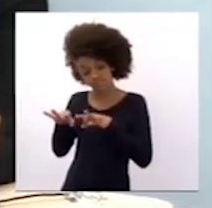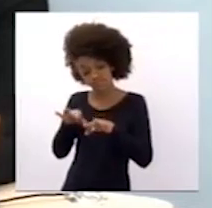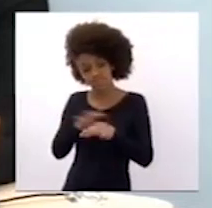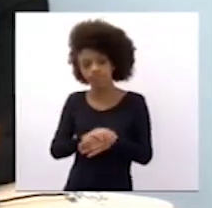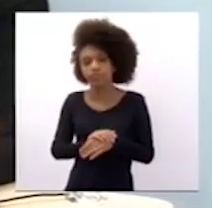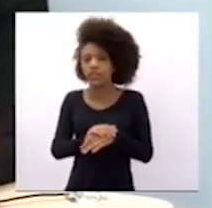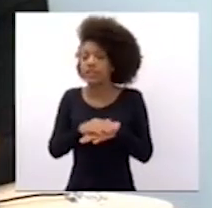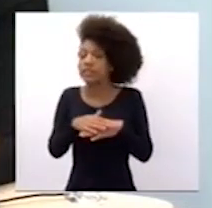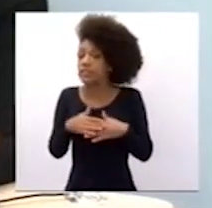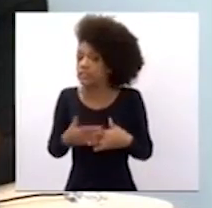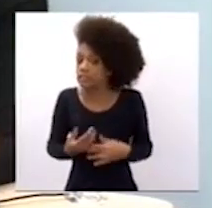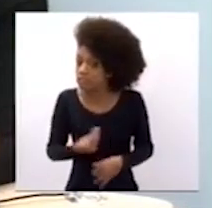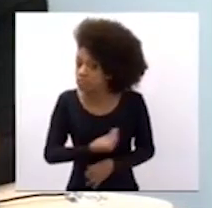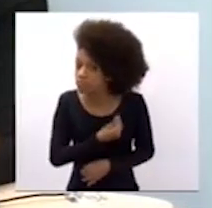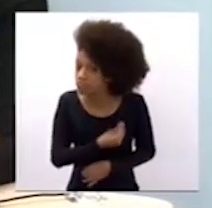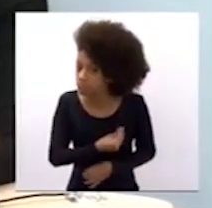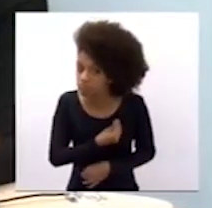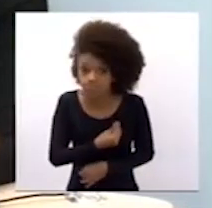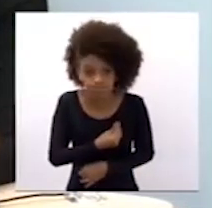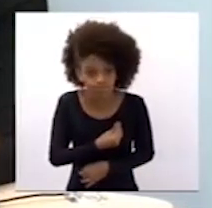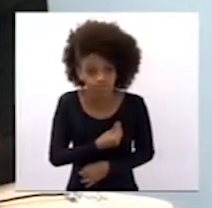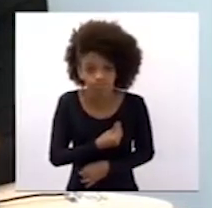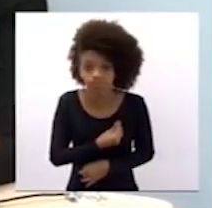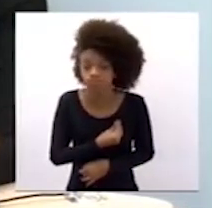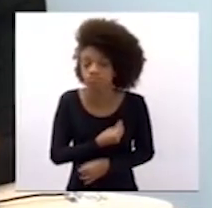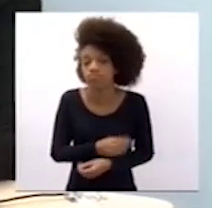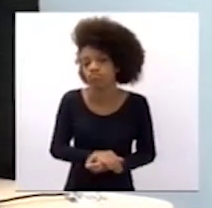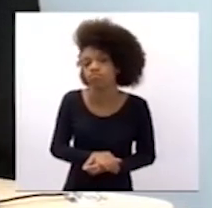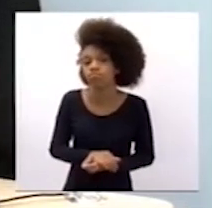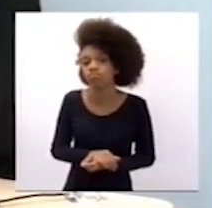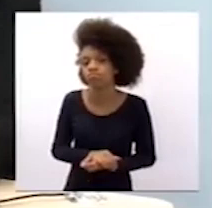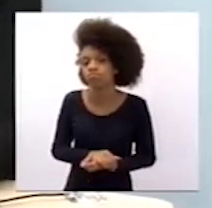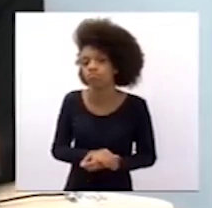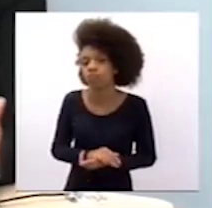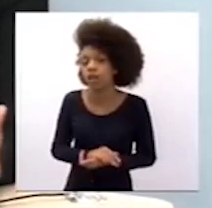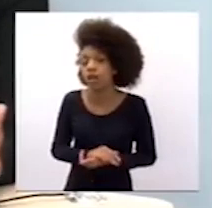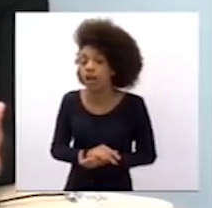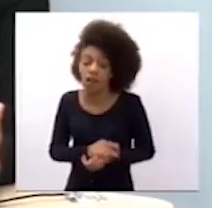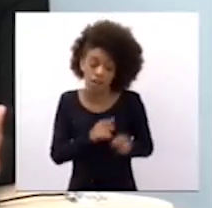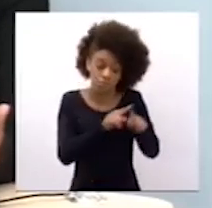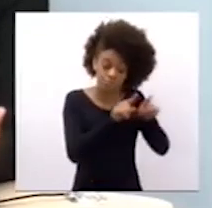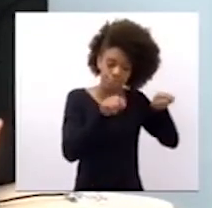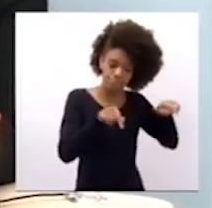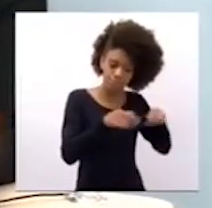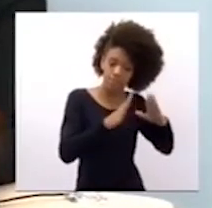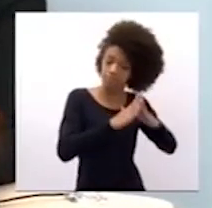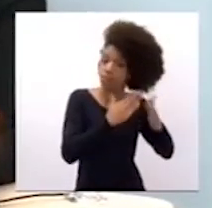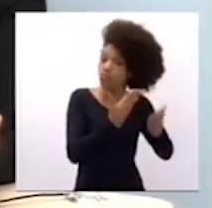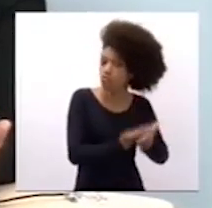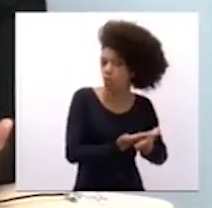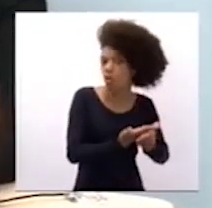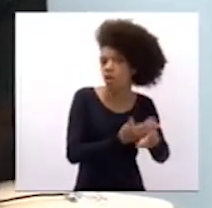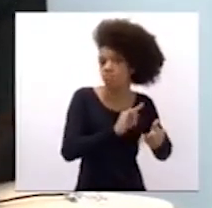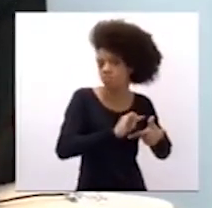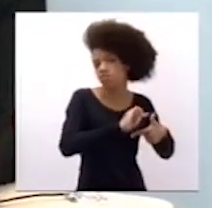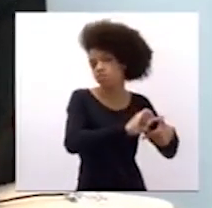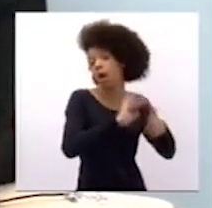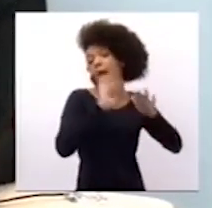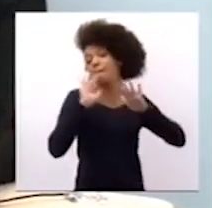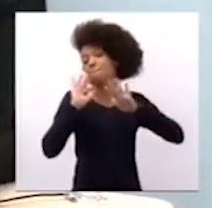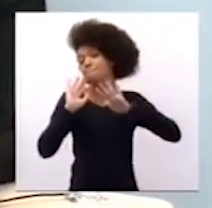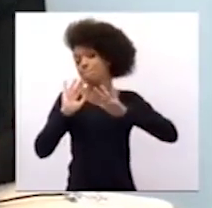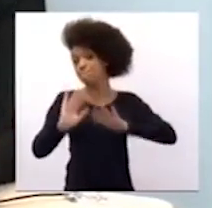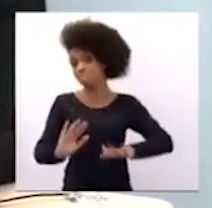assim, nós não estamos vivendo, né, a nossa sala de aula da forma convencional, mas nós